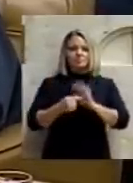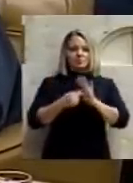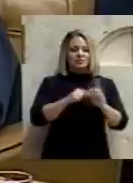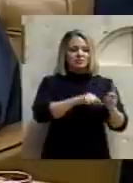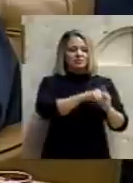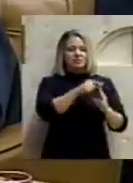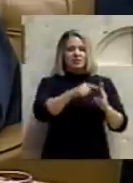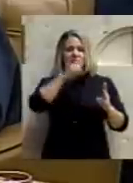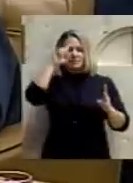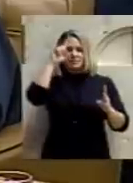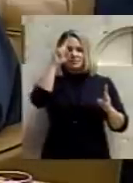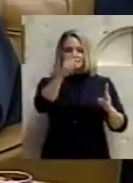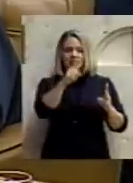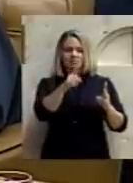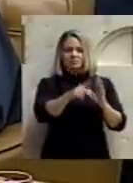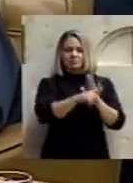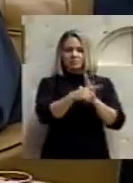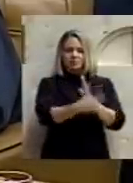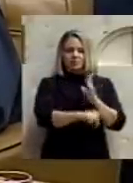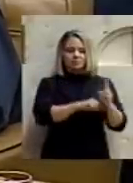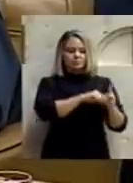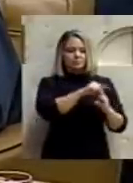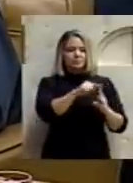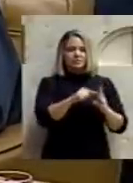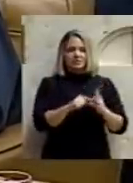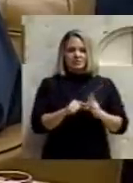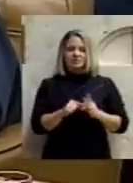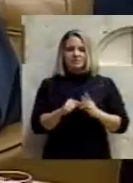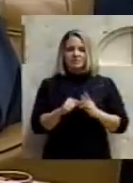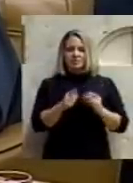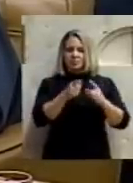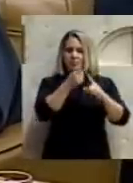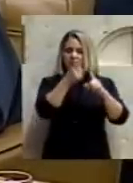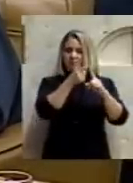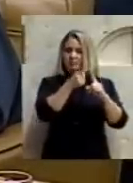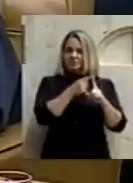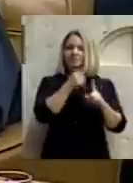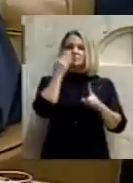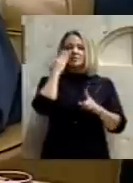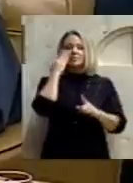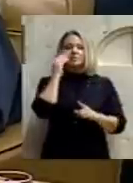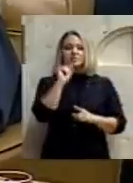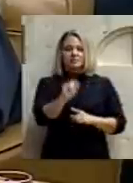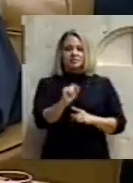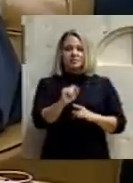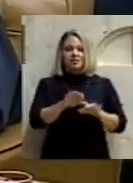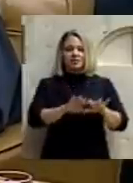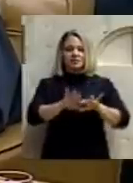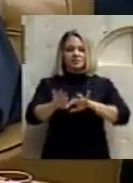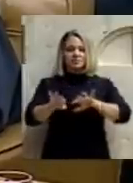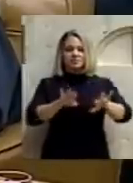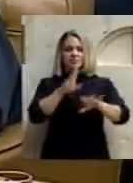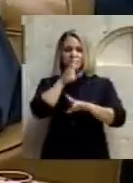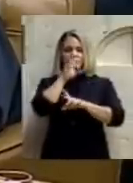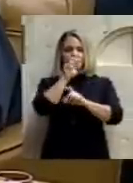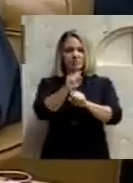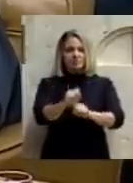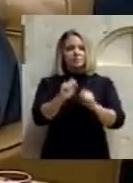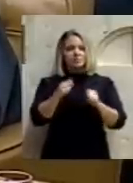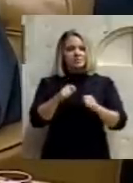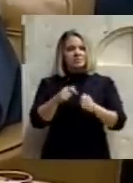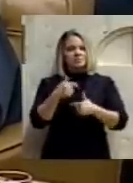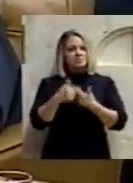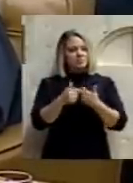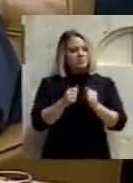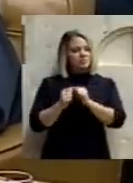três ideais legitimadores que lhe subjazem. Em primeiro lugar, por evidente, a separação de poderes deve servir ao projeto